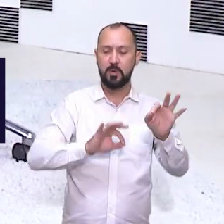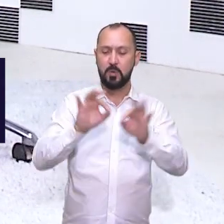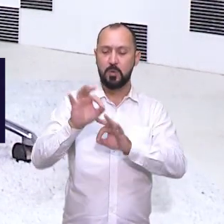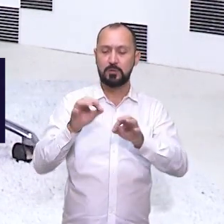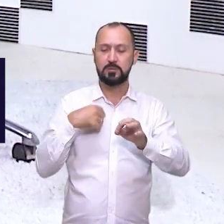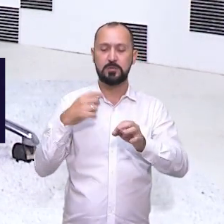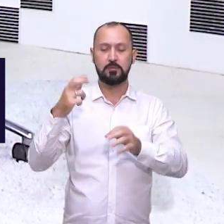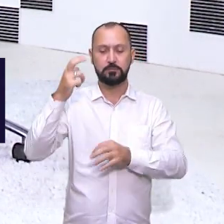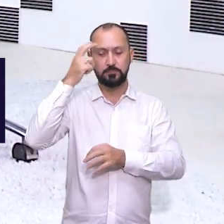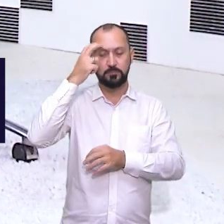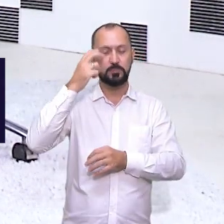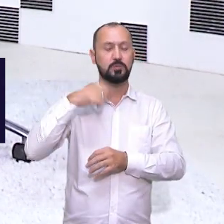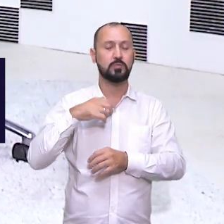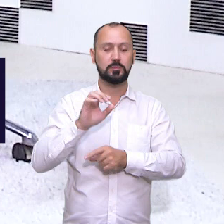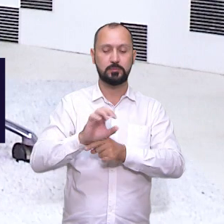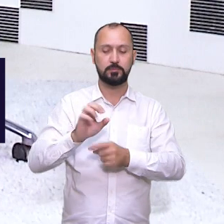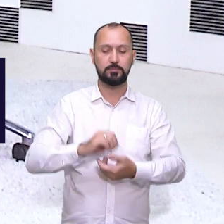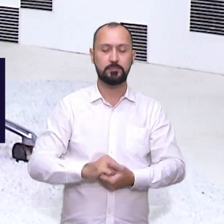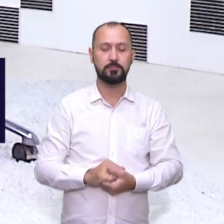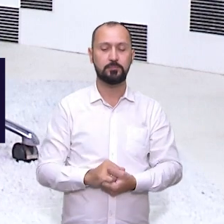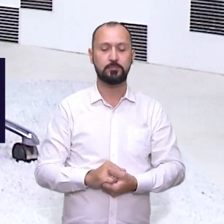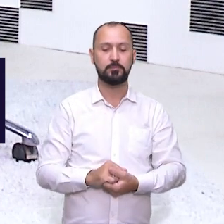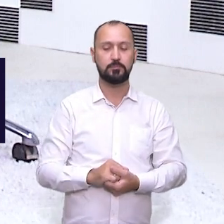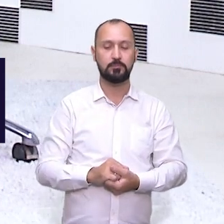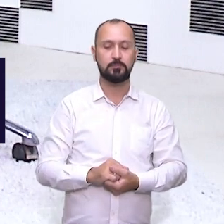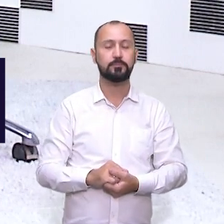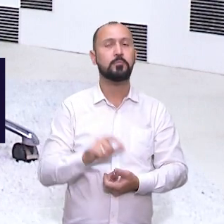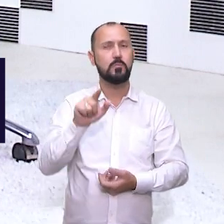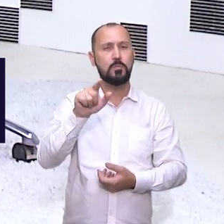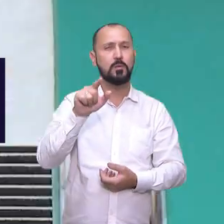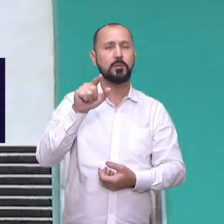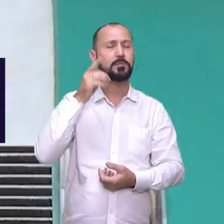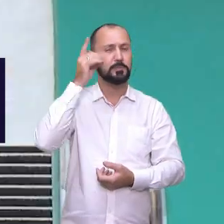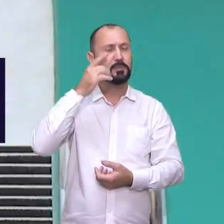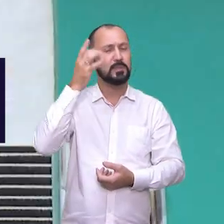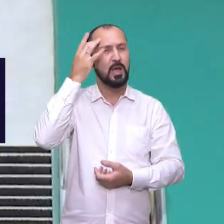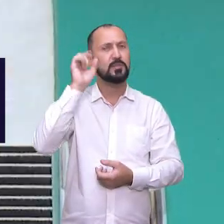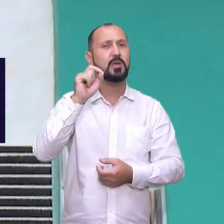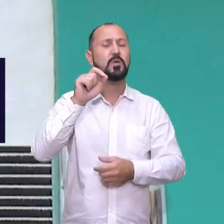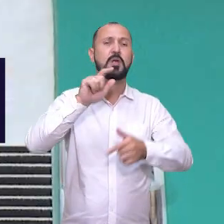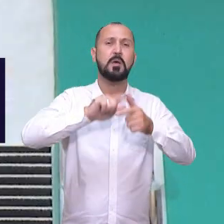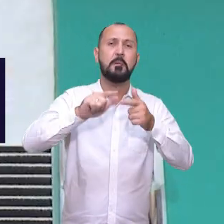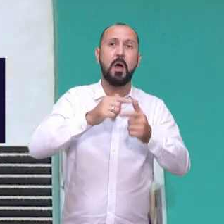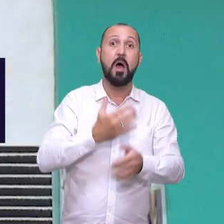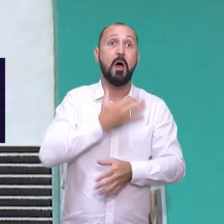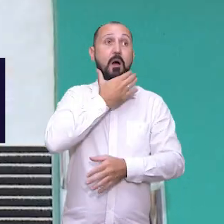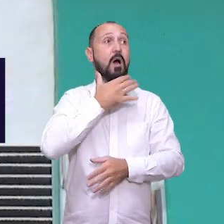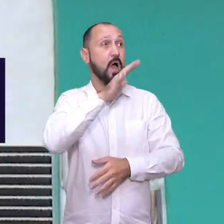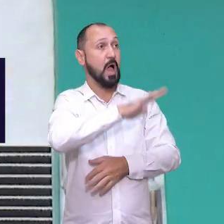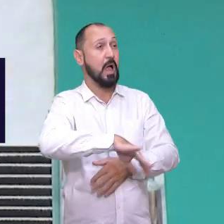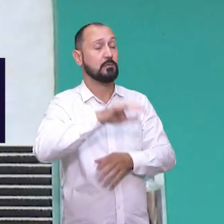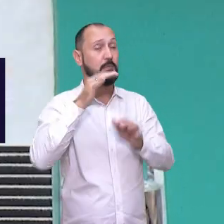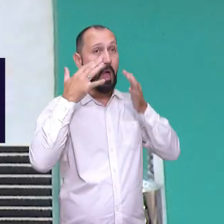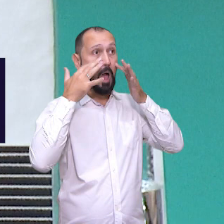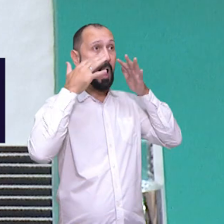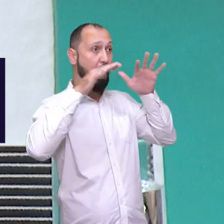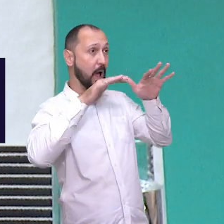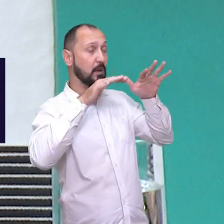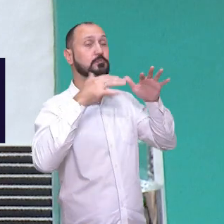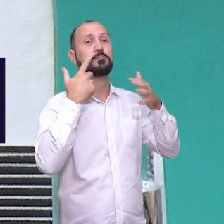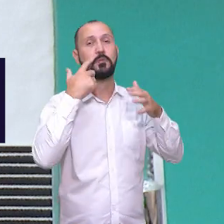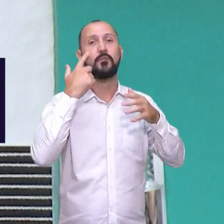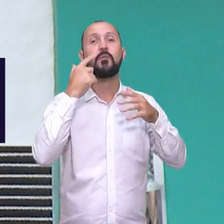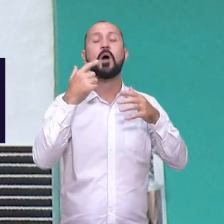esses artistas também, até para elevar o nível de produção cultural no nosso estado. Deputado, o senhor acredita que essa polêmica toda que